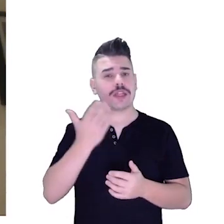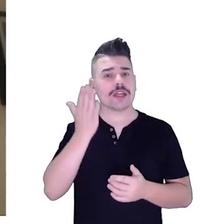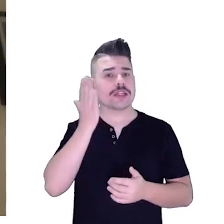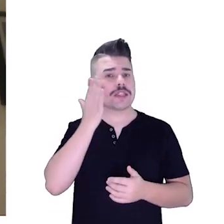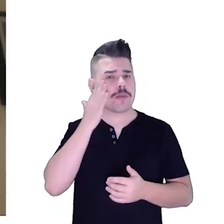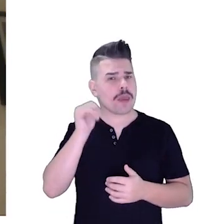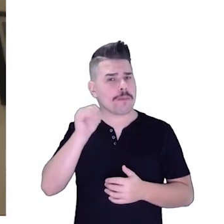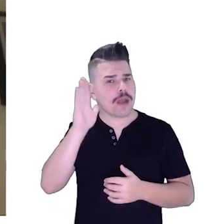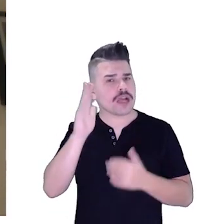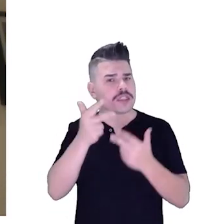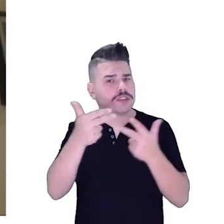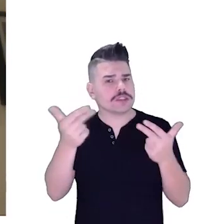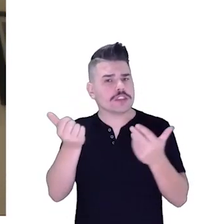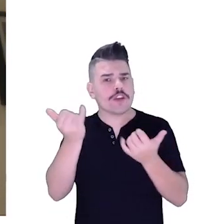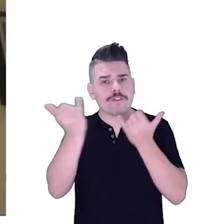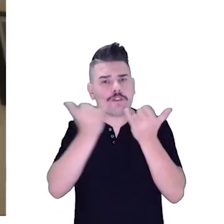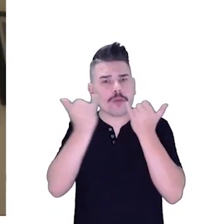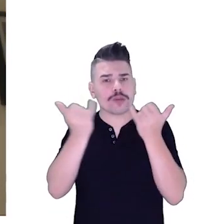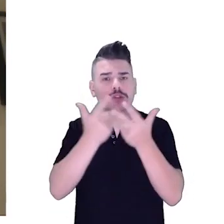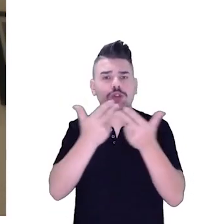né, aqui no Brasil.